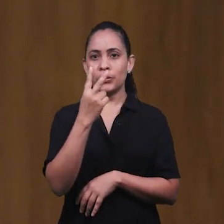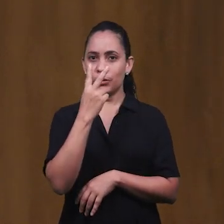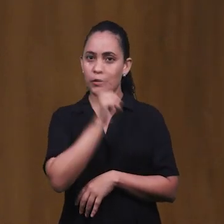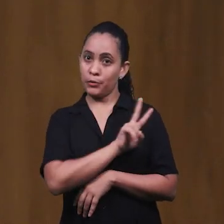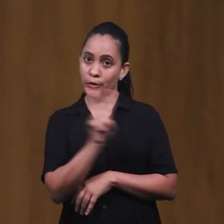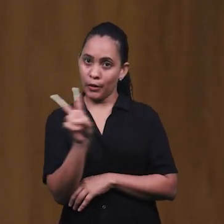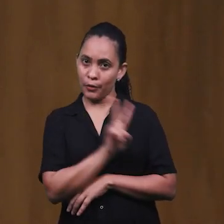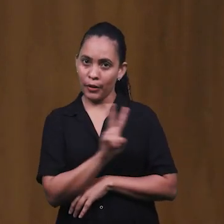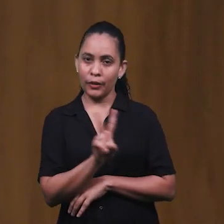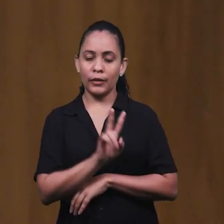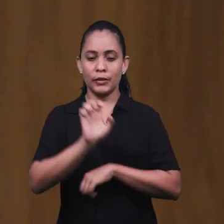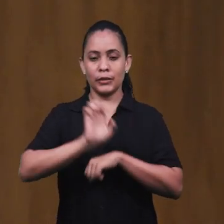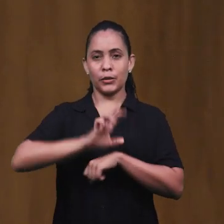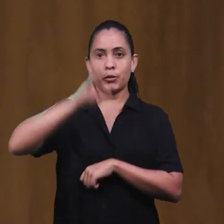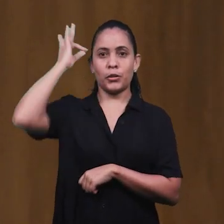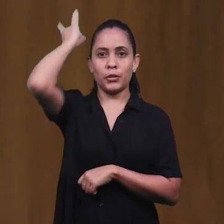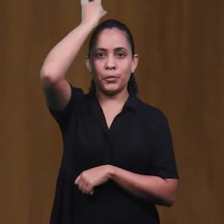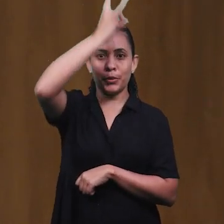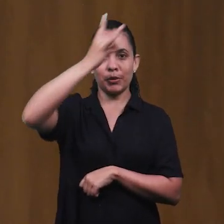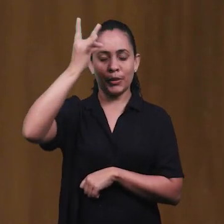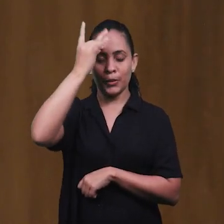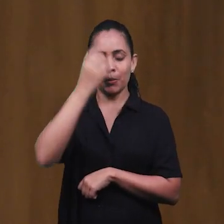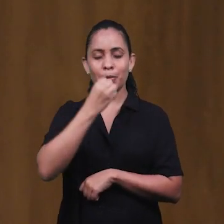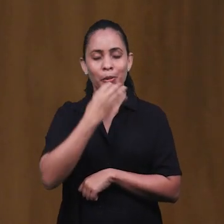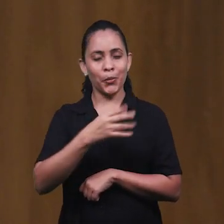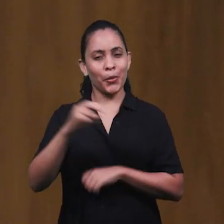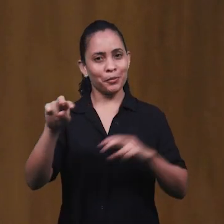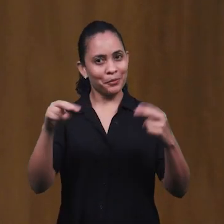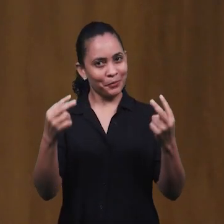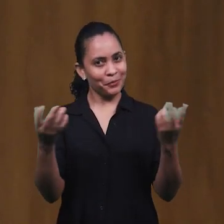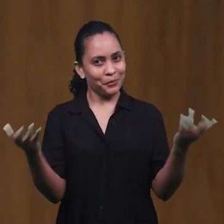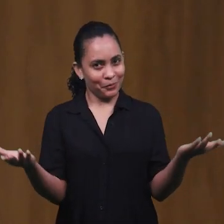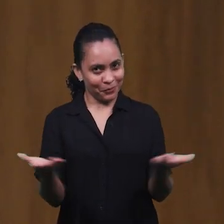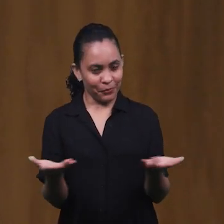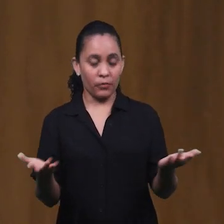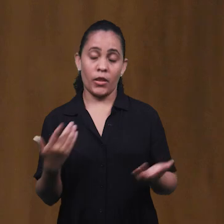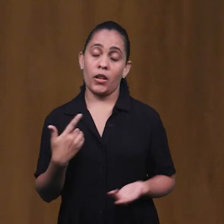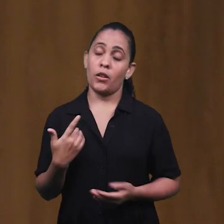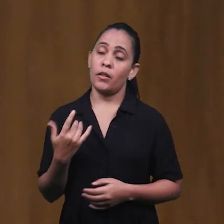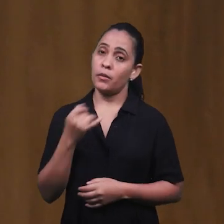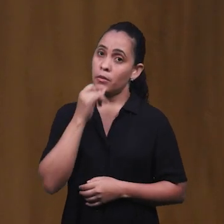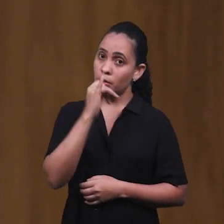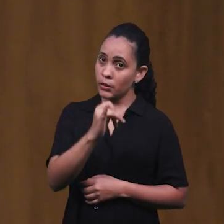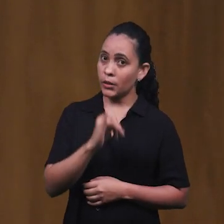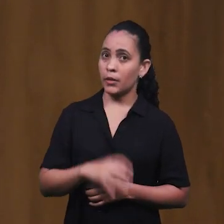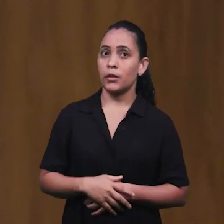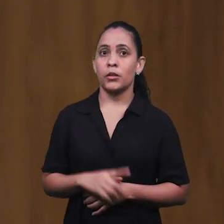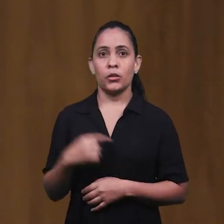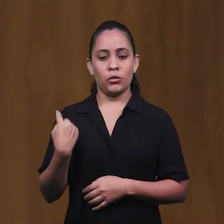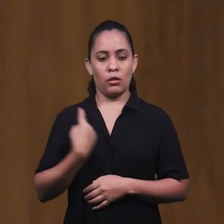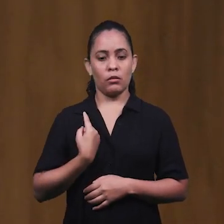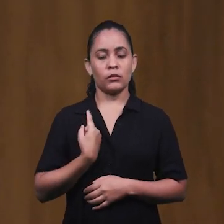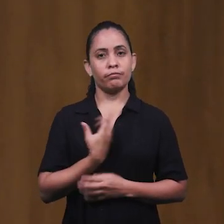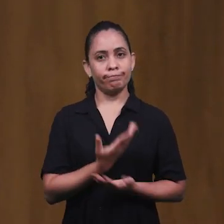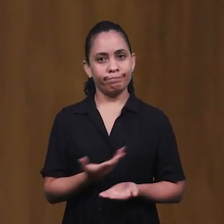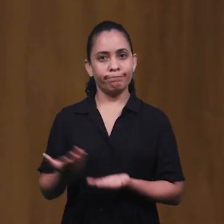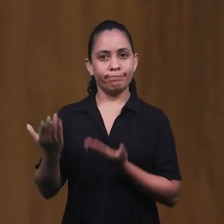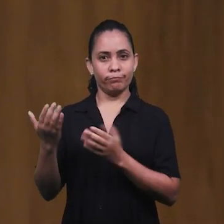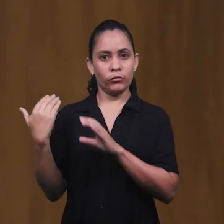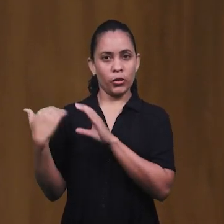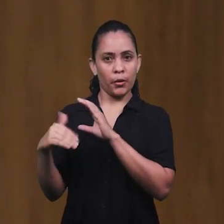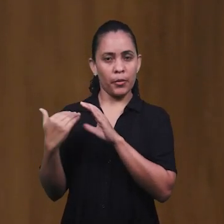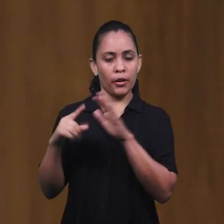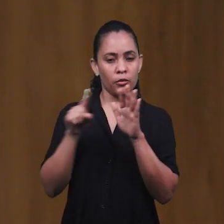Santo. É um prazer ter a sua audiência. E deixamos aqui para você o nosso endereço de e-mail para envio de